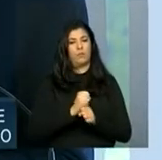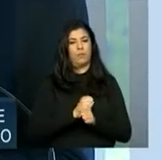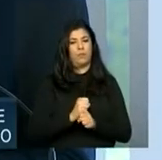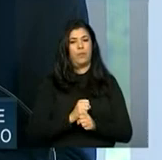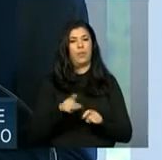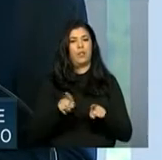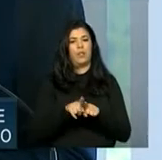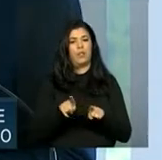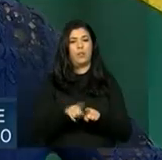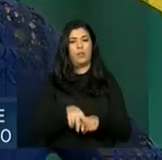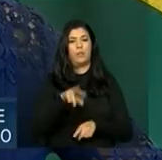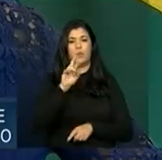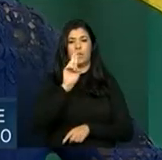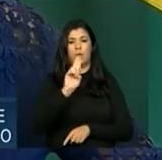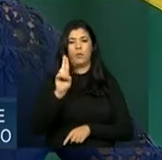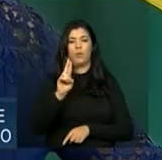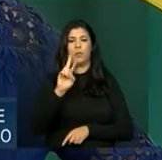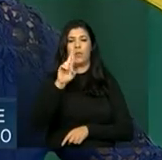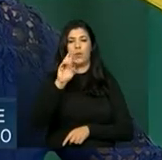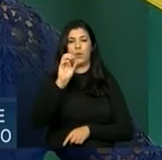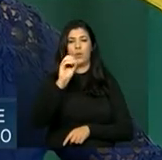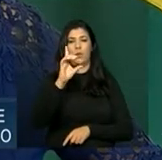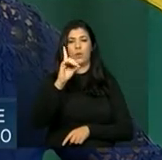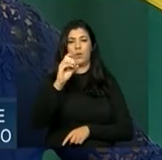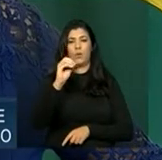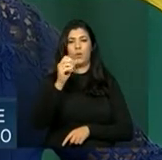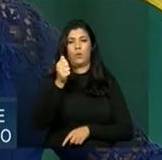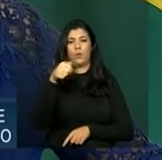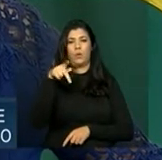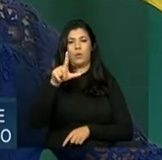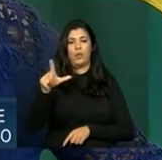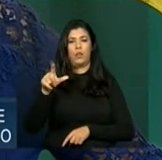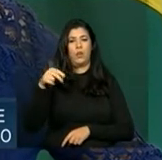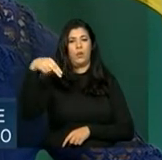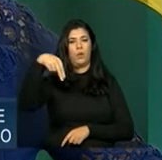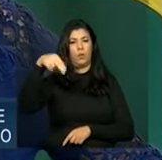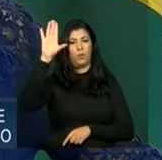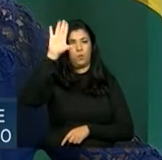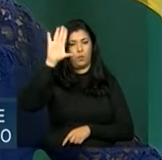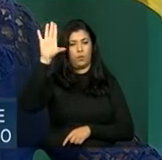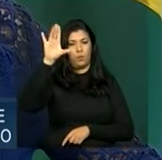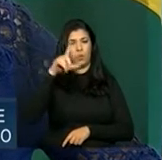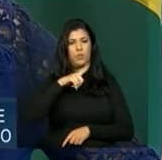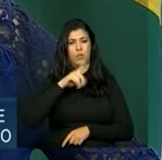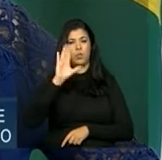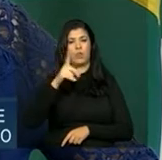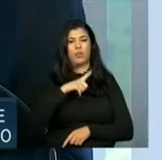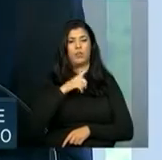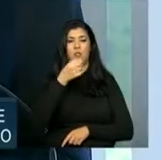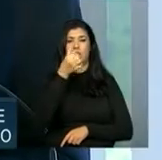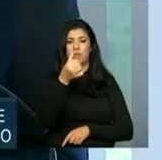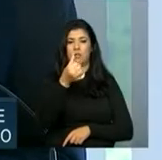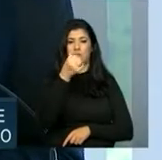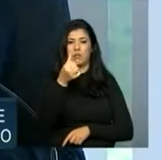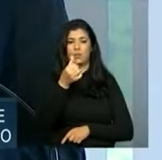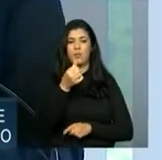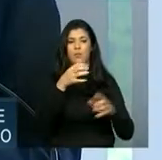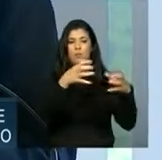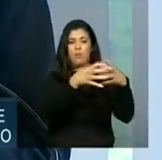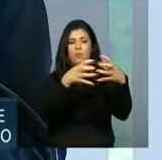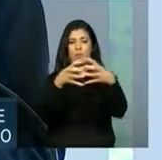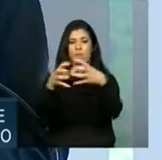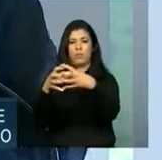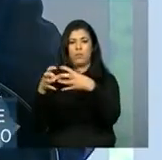também o rodo anel o Rodoanel Norte também estamos com seis frentes de